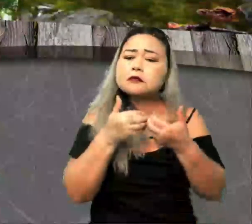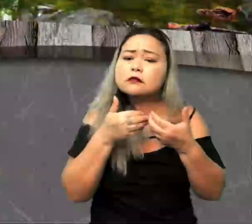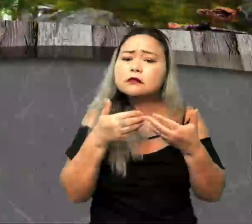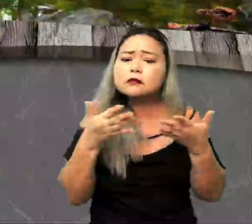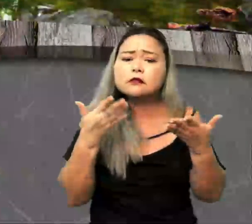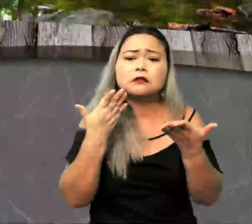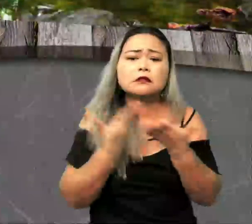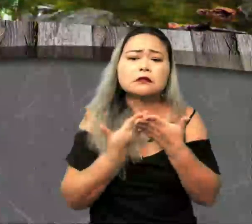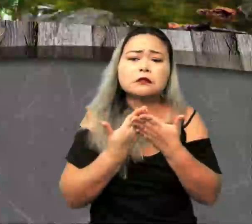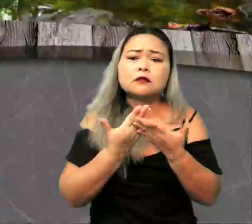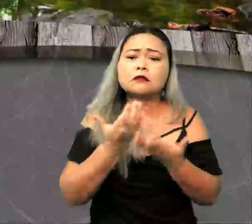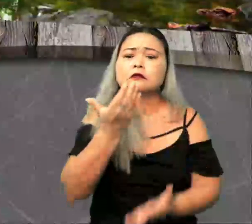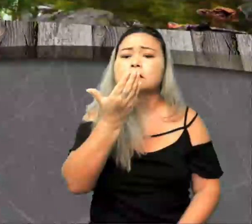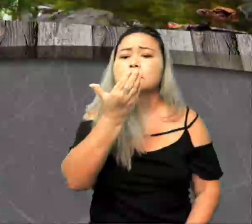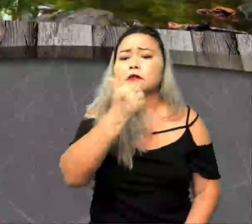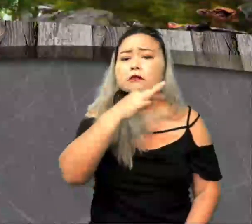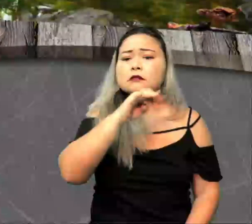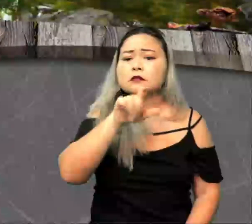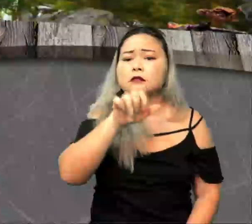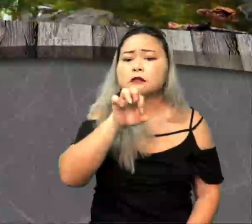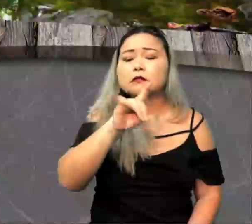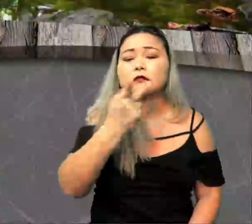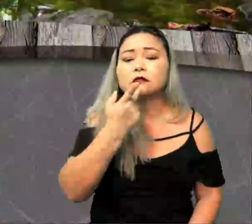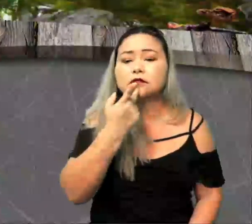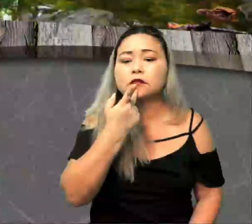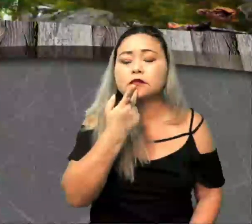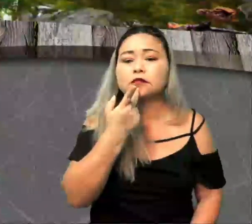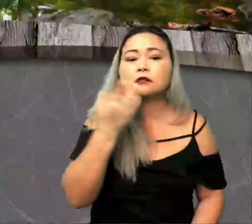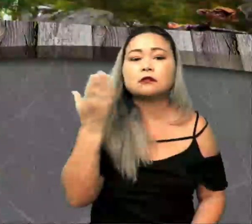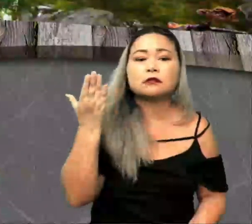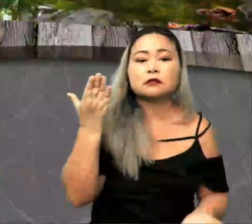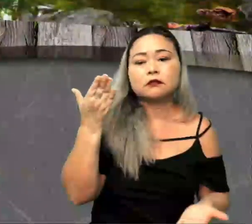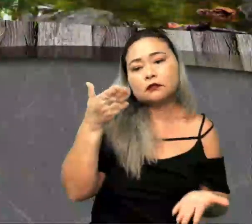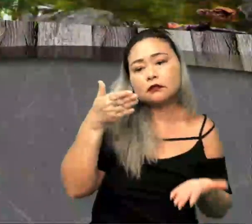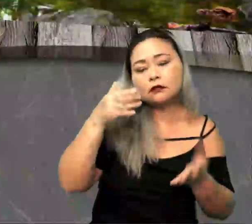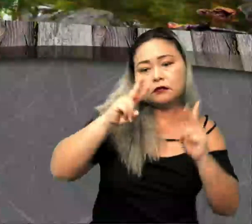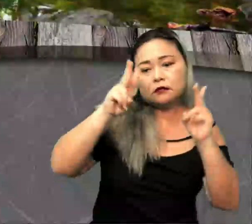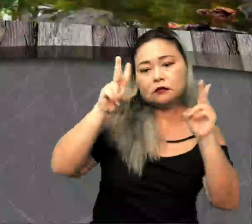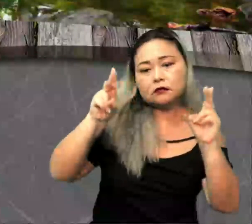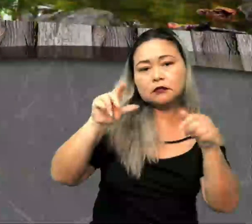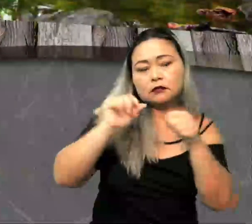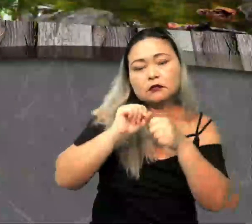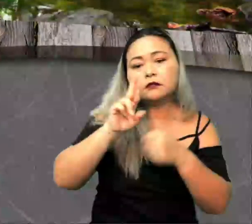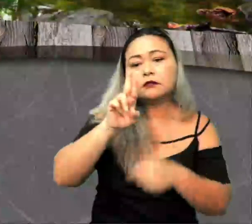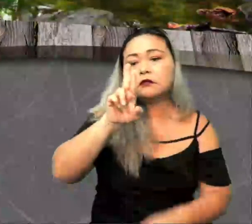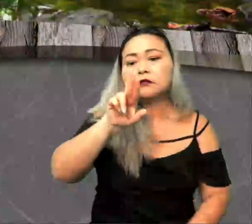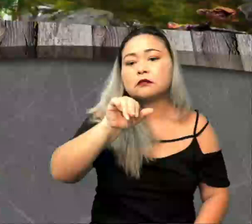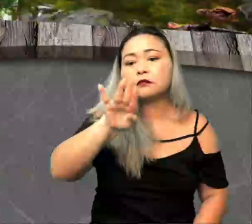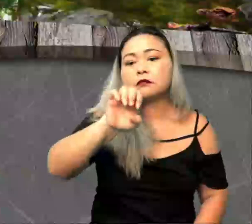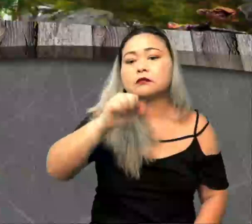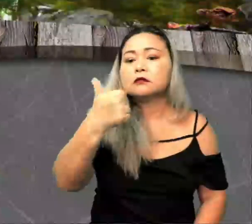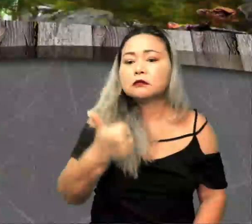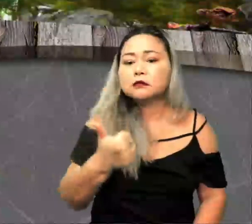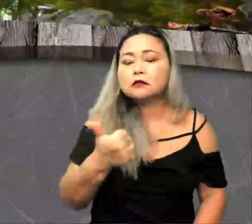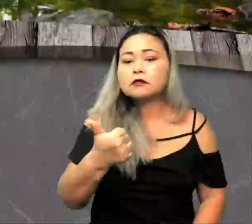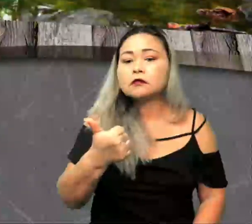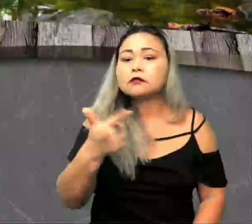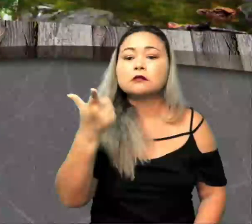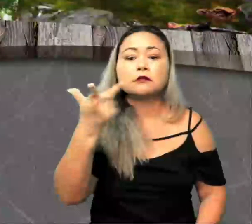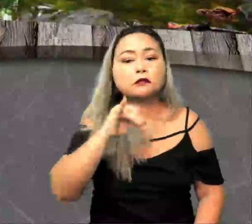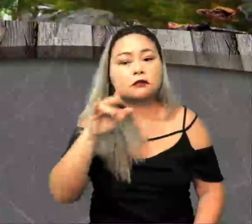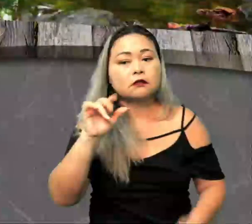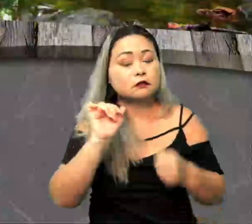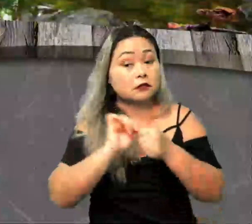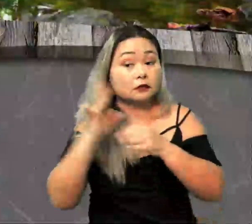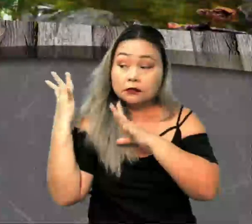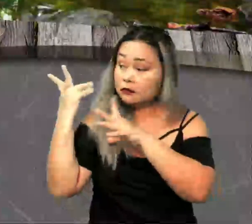do estudo da citologia, aqui, que é o último assunto da unidade 1. E aí a gente vai fazer a